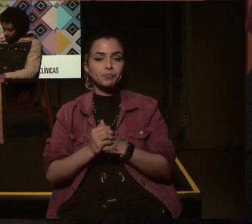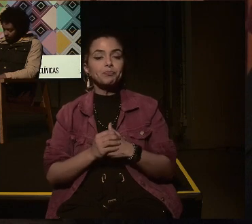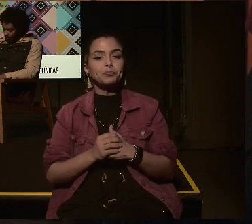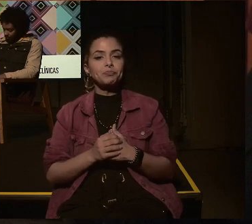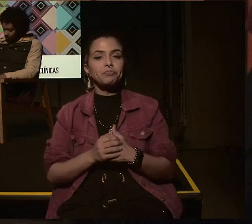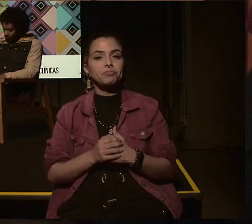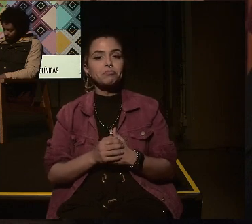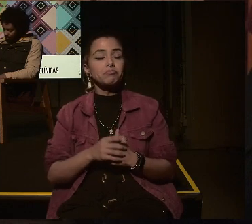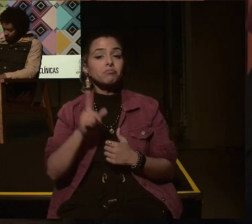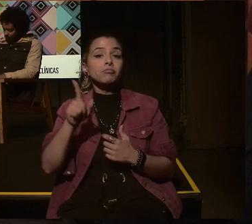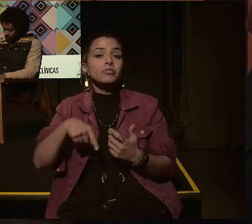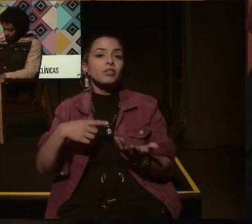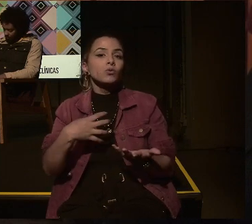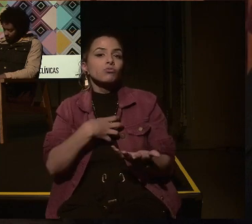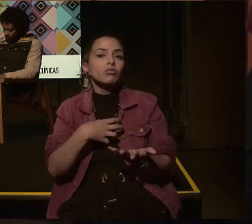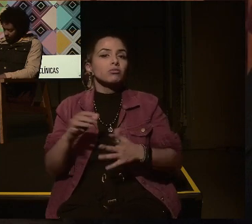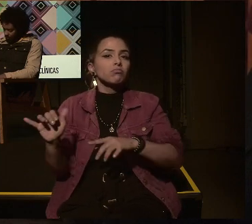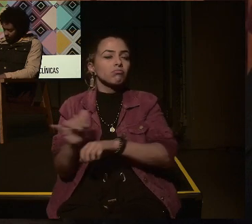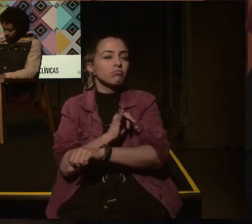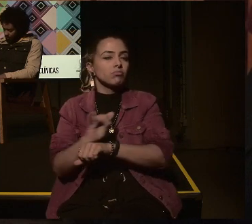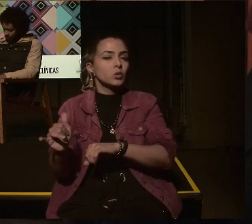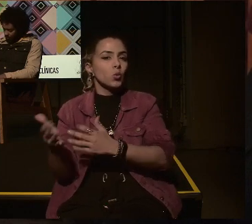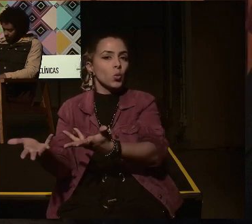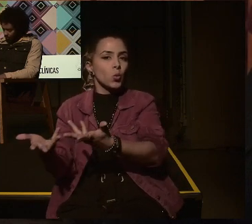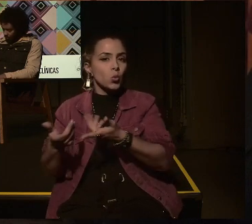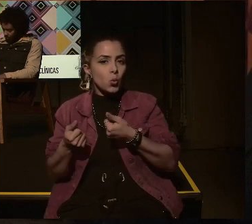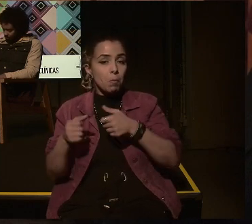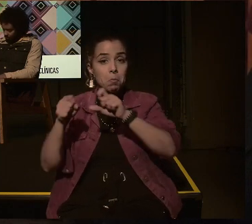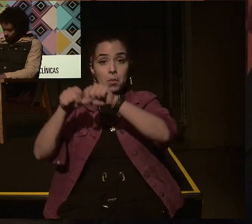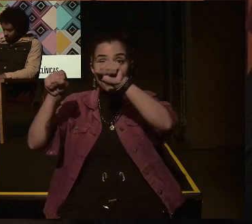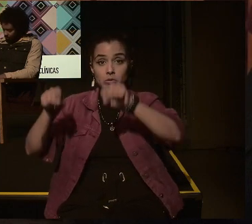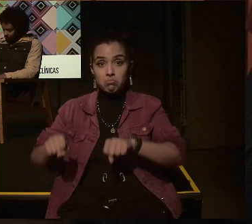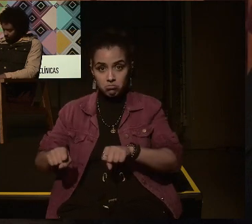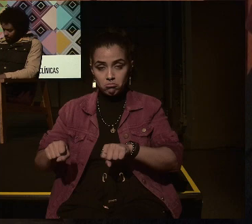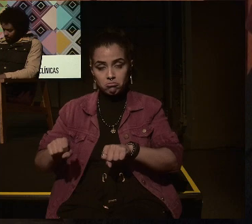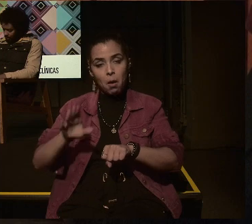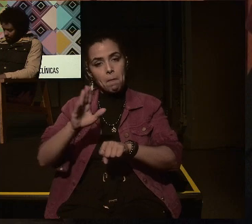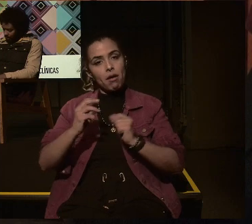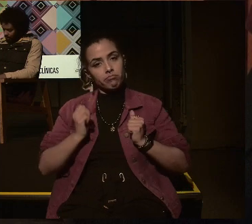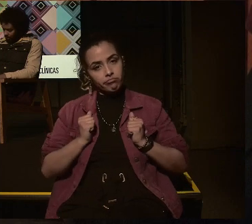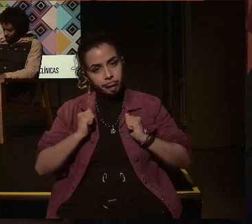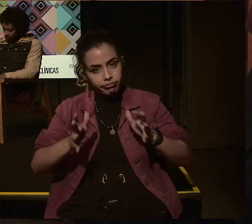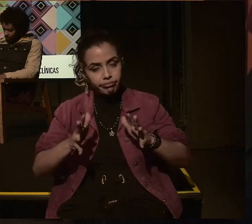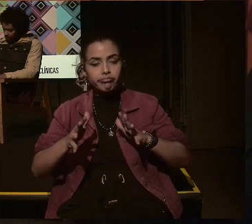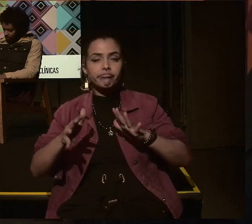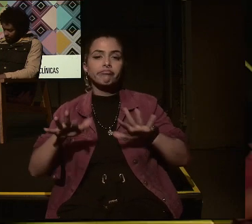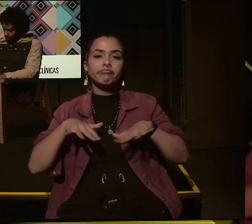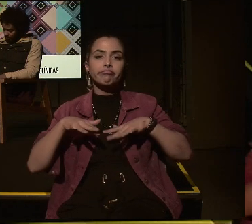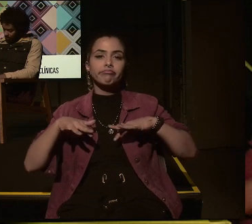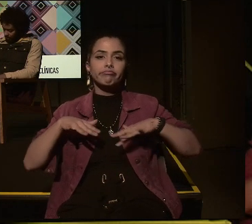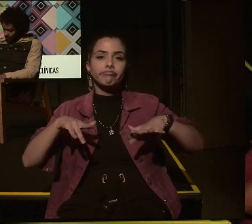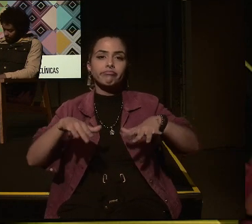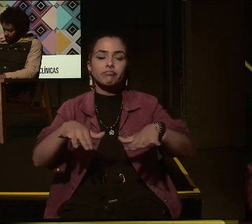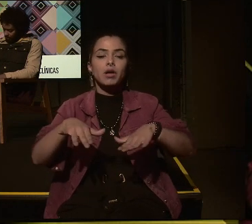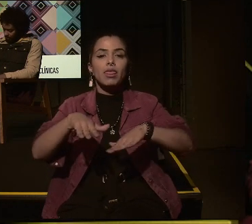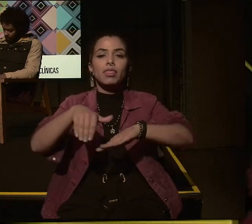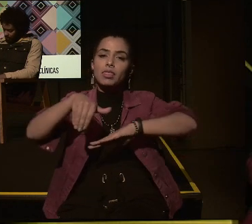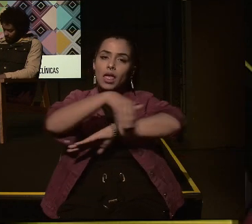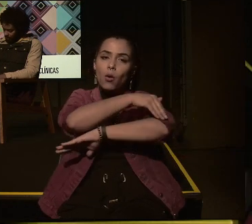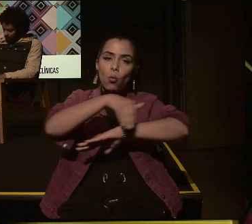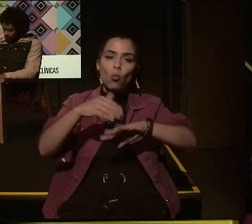convite para que esse equipamento estivesse cada vez mais na rua, cada vez mais agindo na